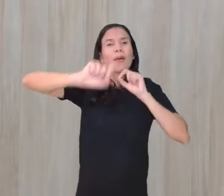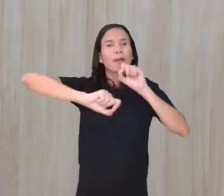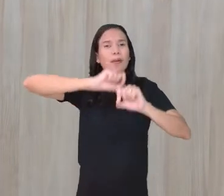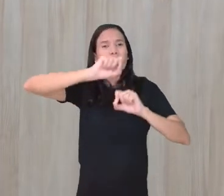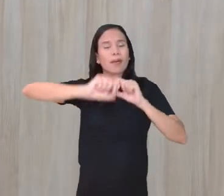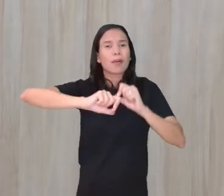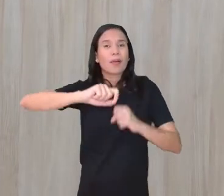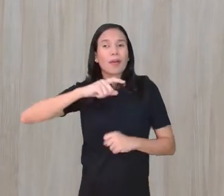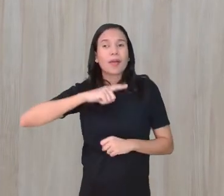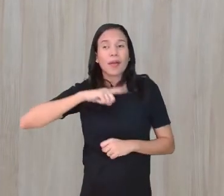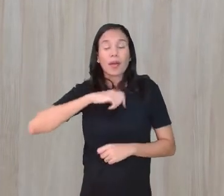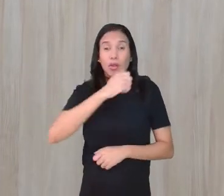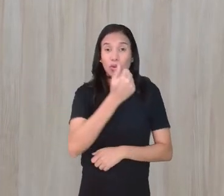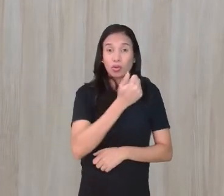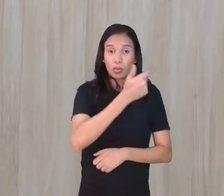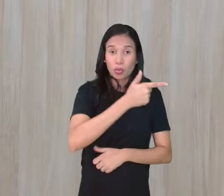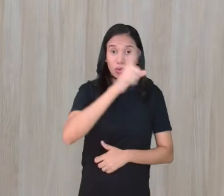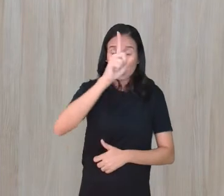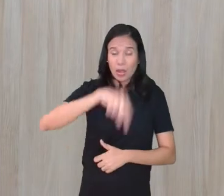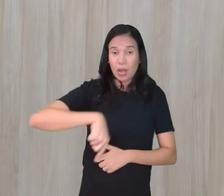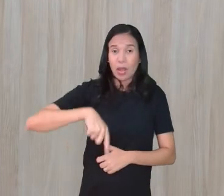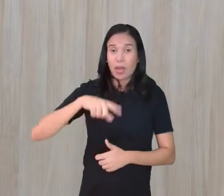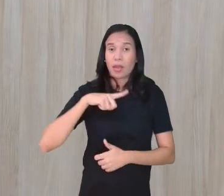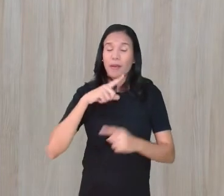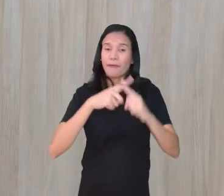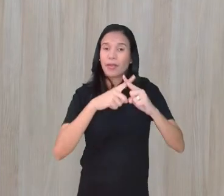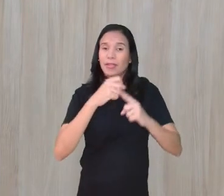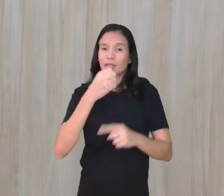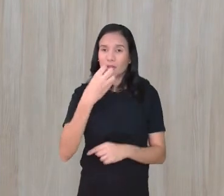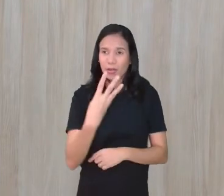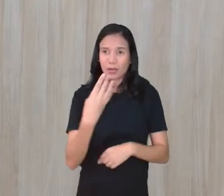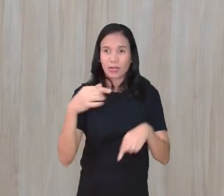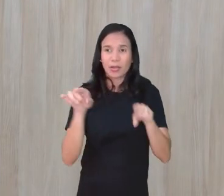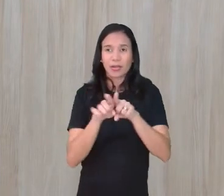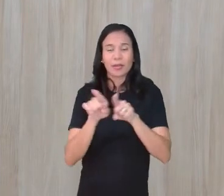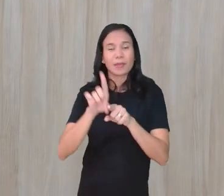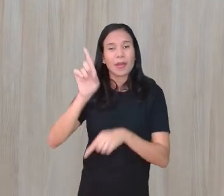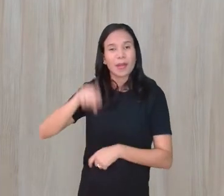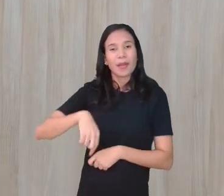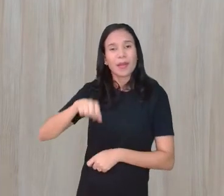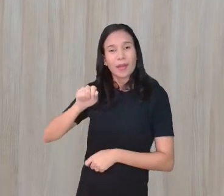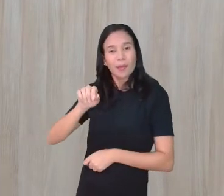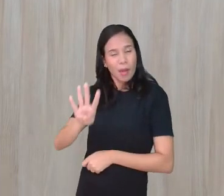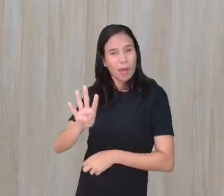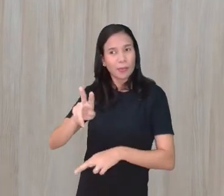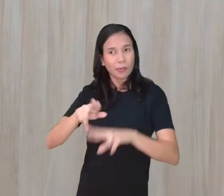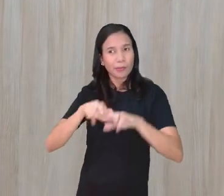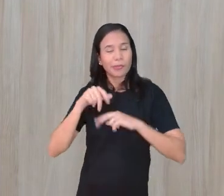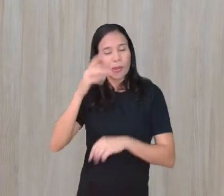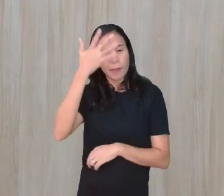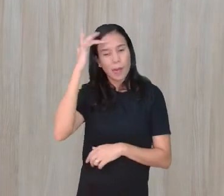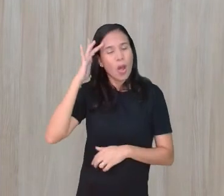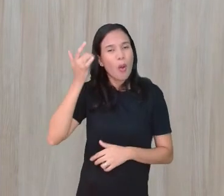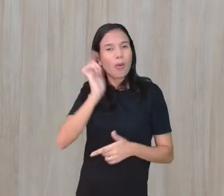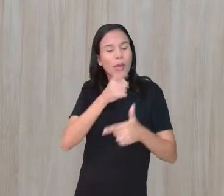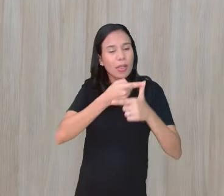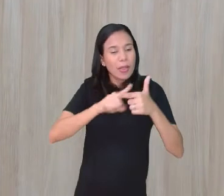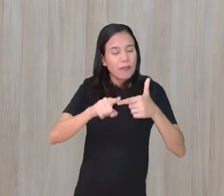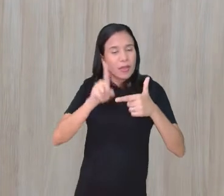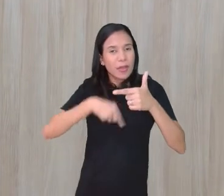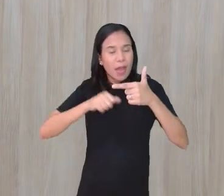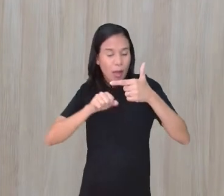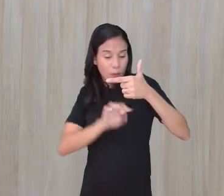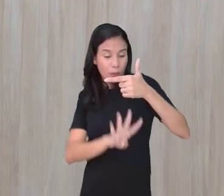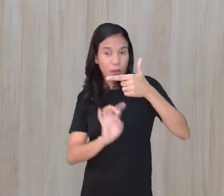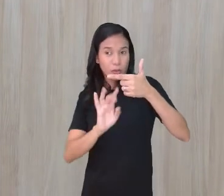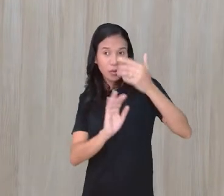do 12 ser múltiplo de 3, o 12 é múltiplo de 4. Porque se eu dividir o 12 por 4, é só